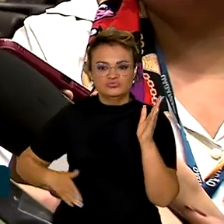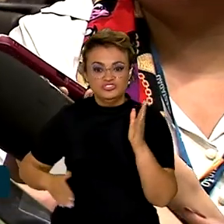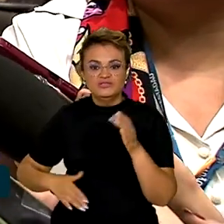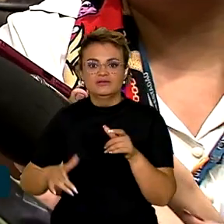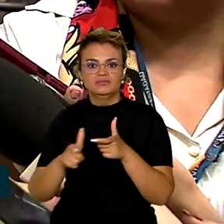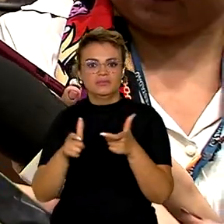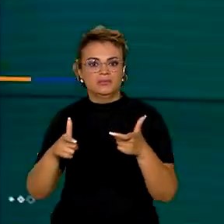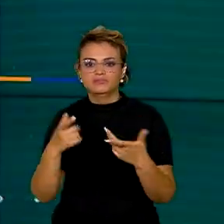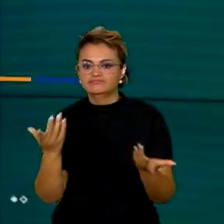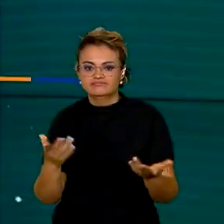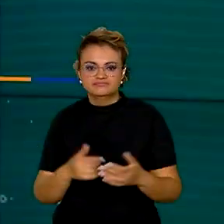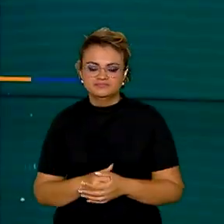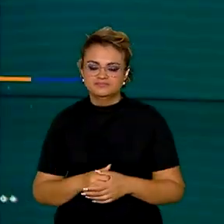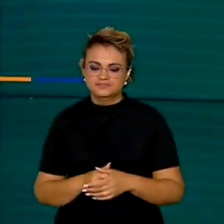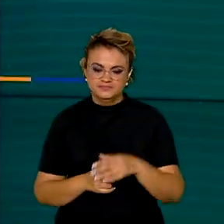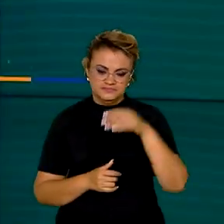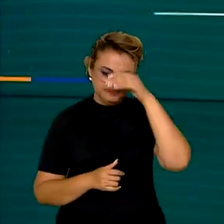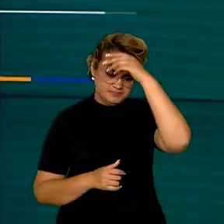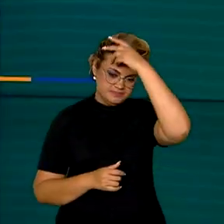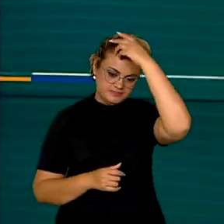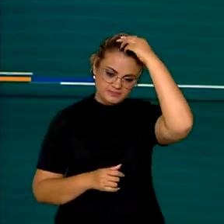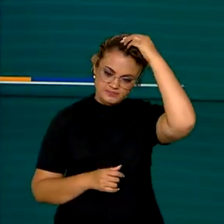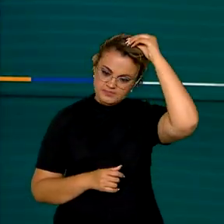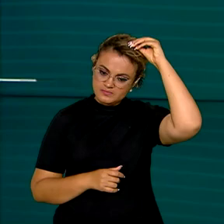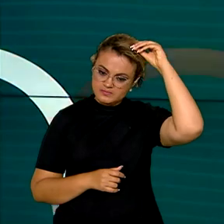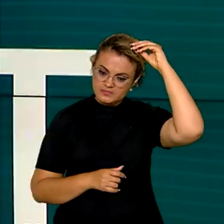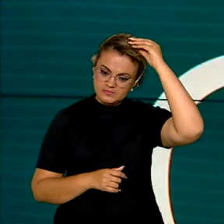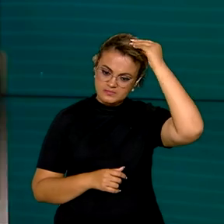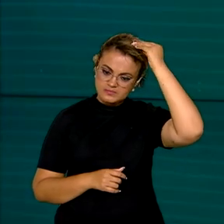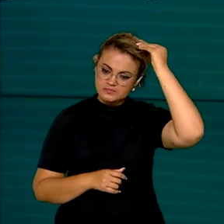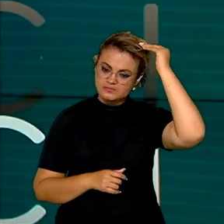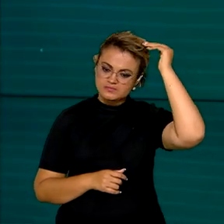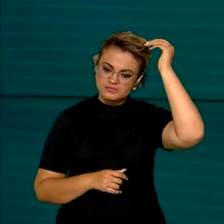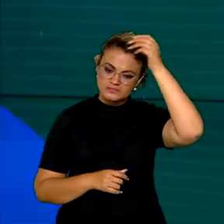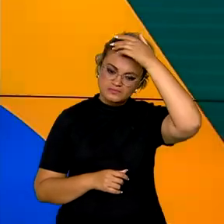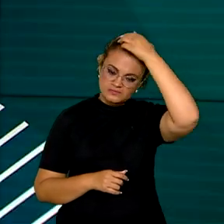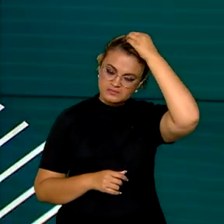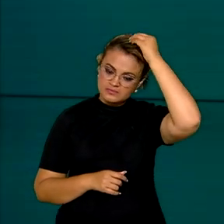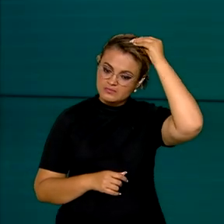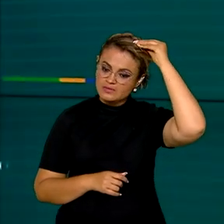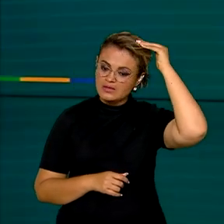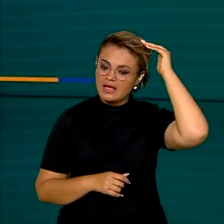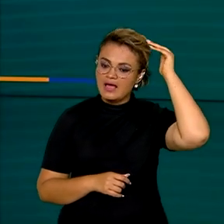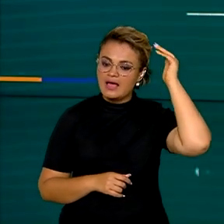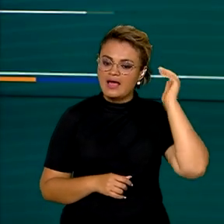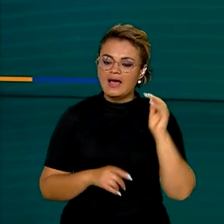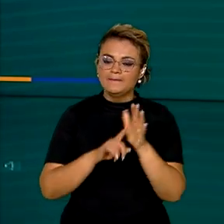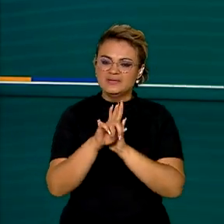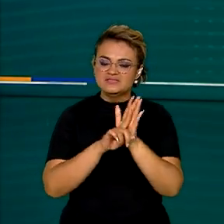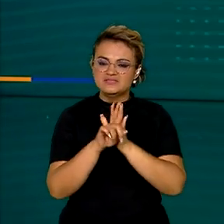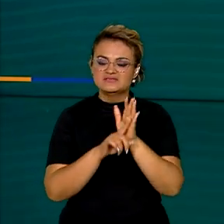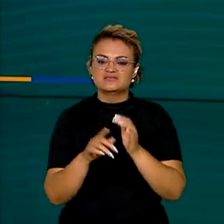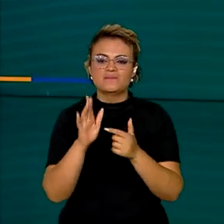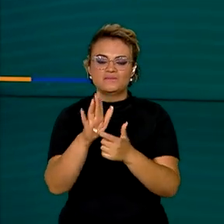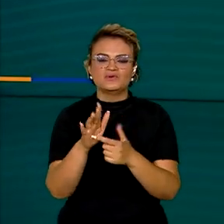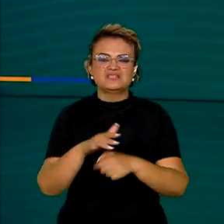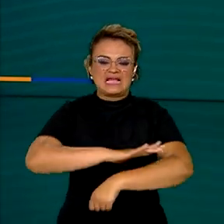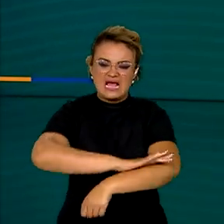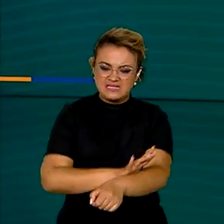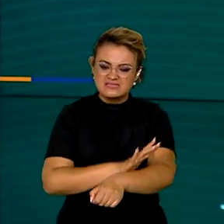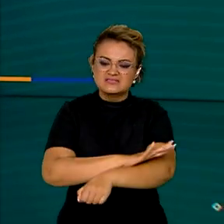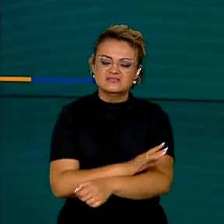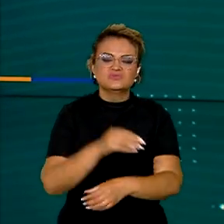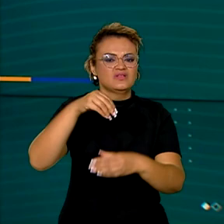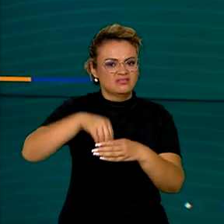fortaleceram. Como nós vimos aí nessa reportagem, a pesquisa revela sinais de racismo institucional na